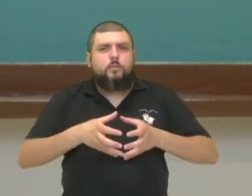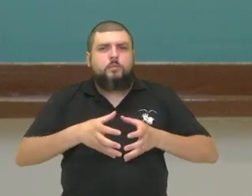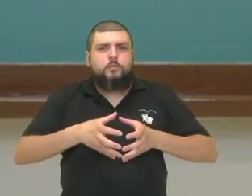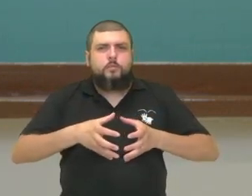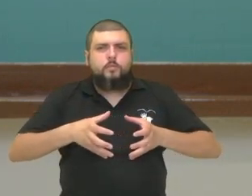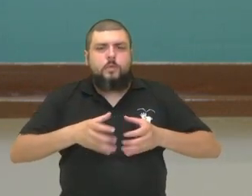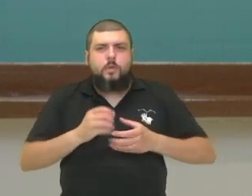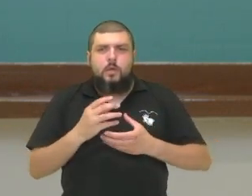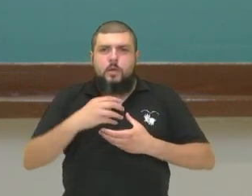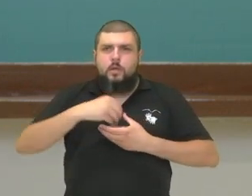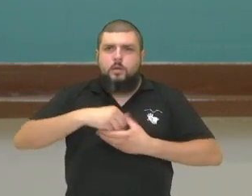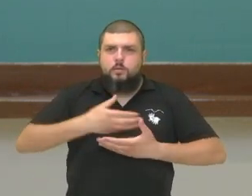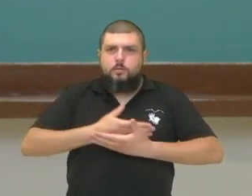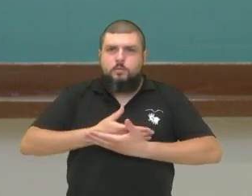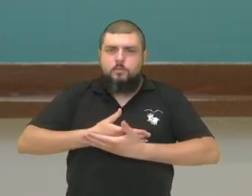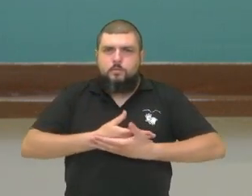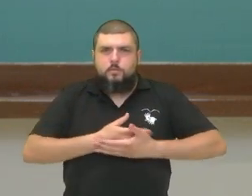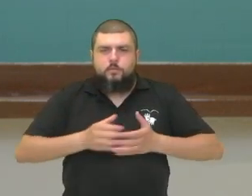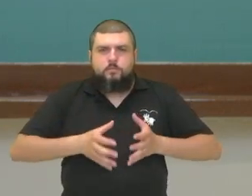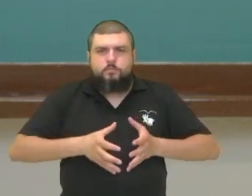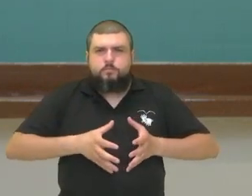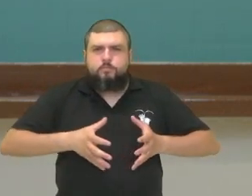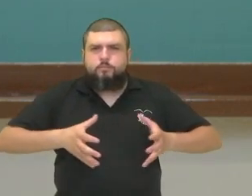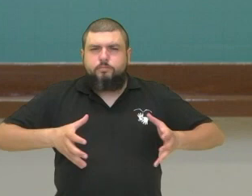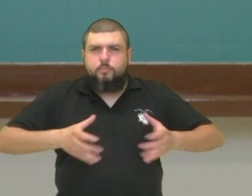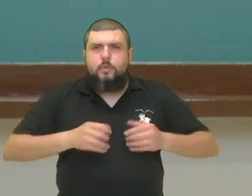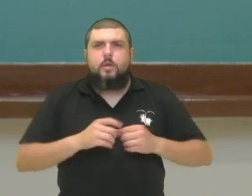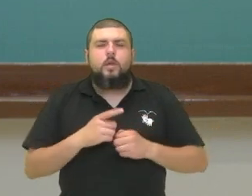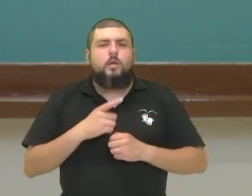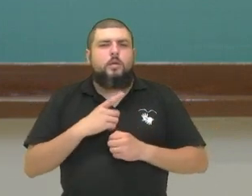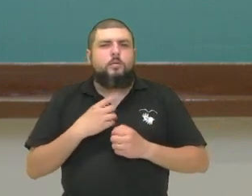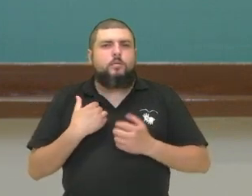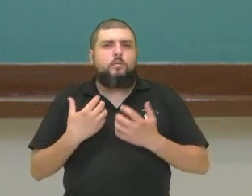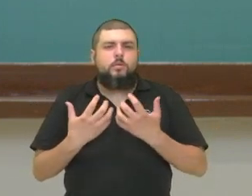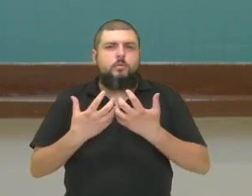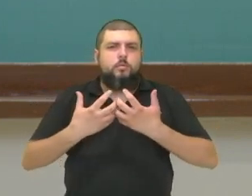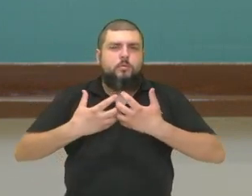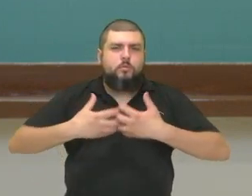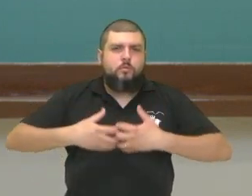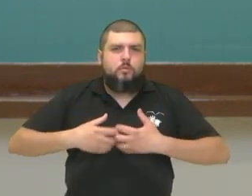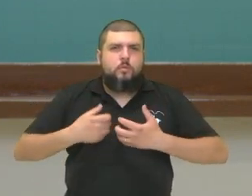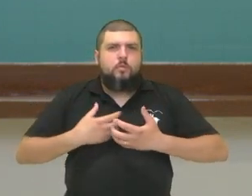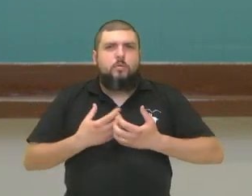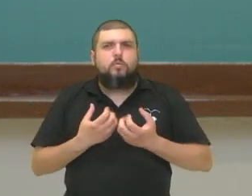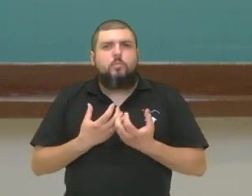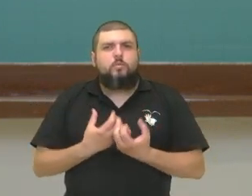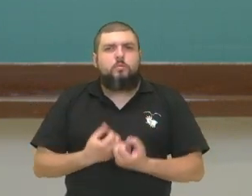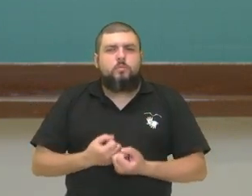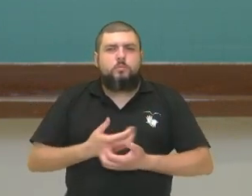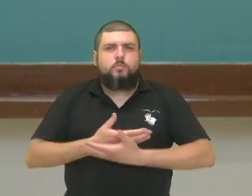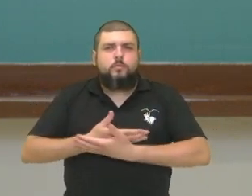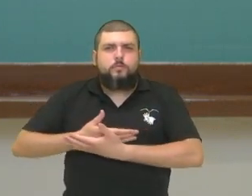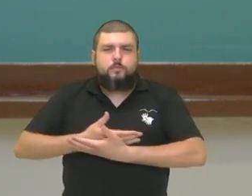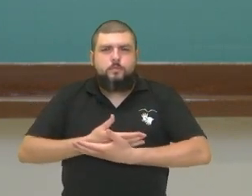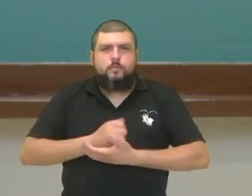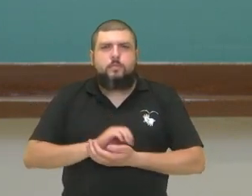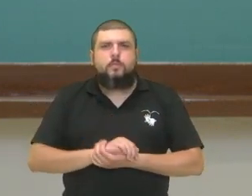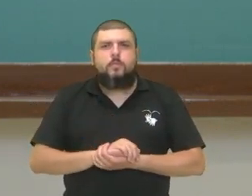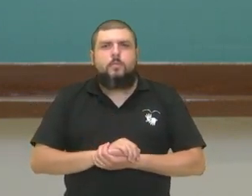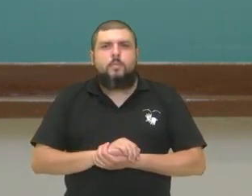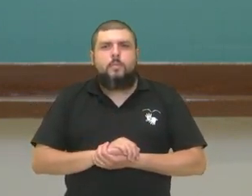né quando eu peço está aqui dentro ele cresce então ele tem a função de acomodar o feto nós temos aqui